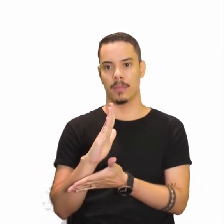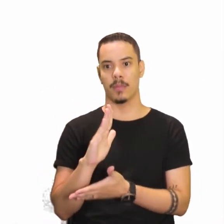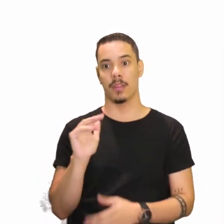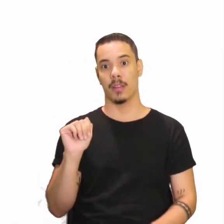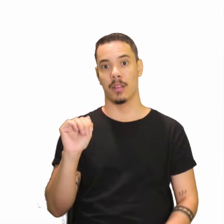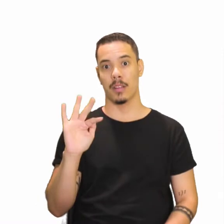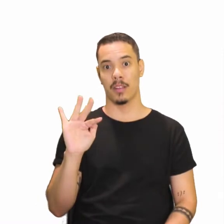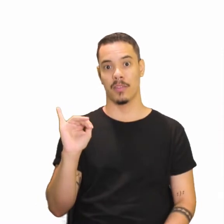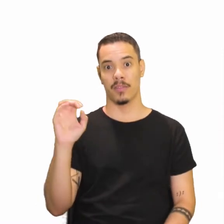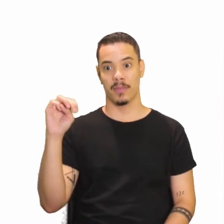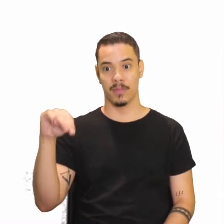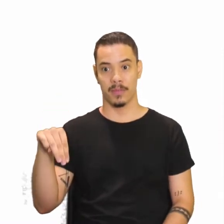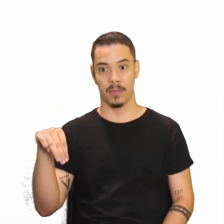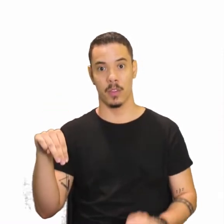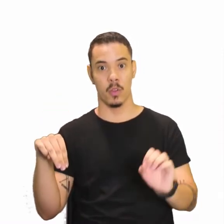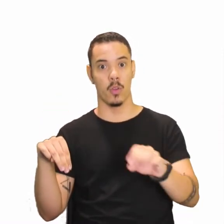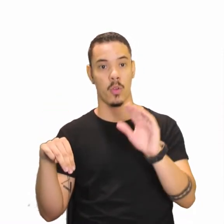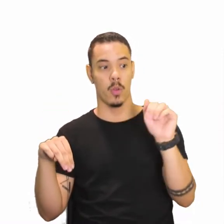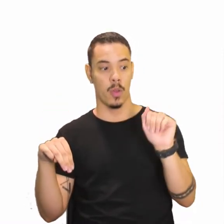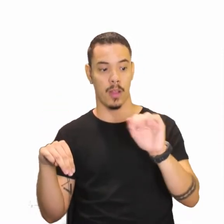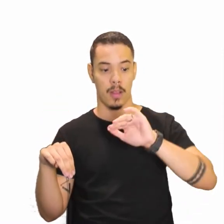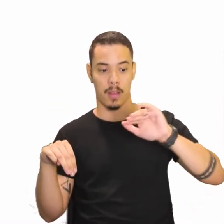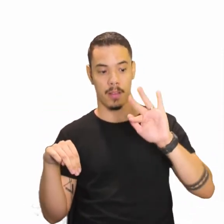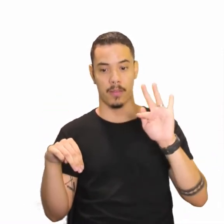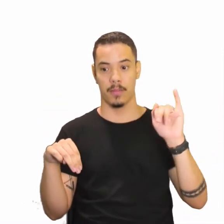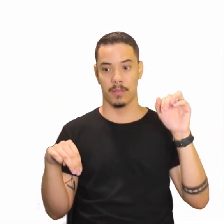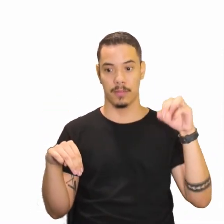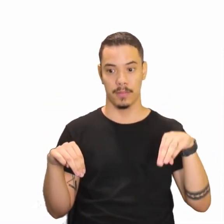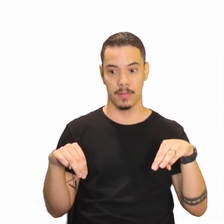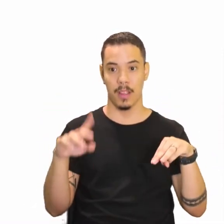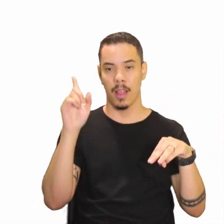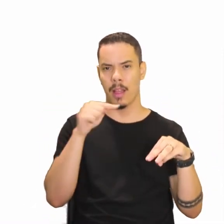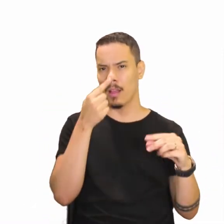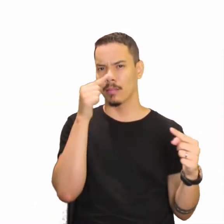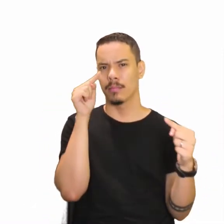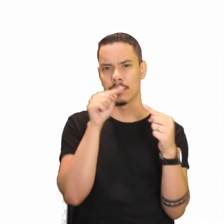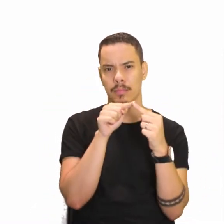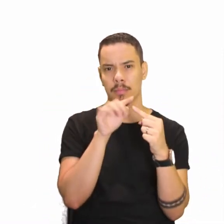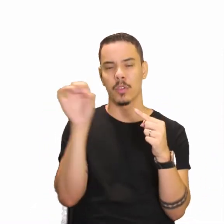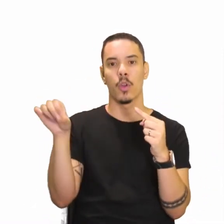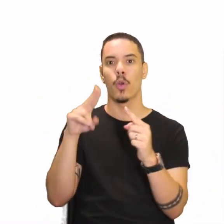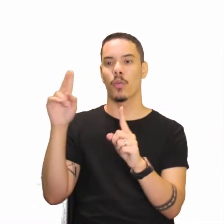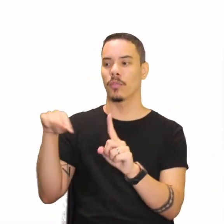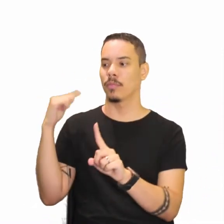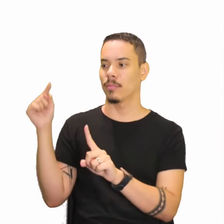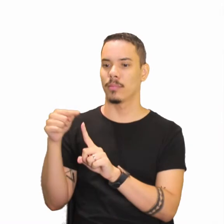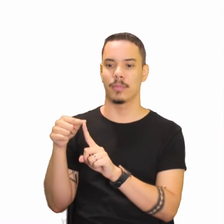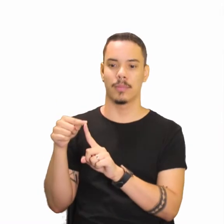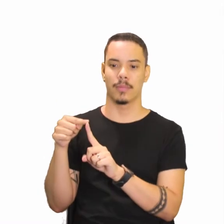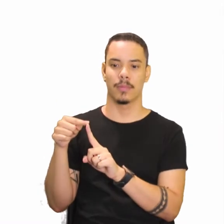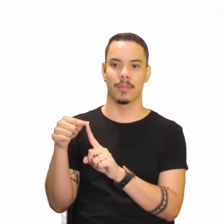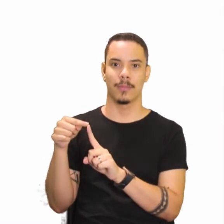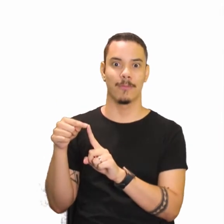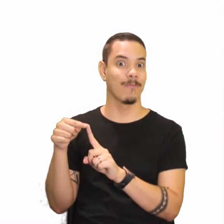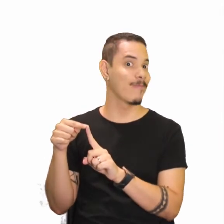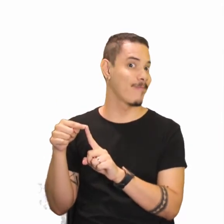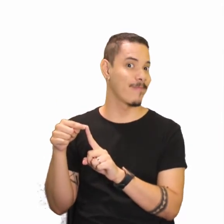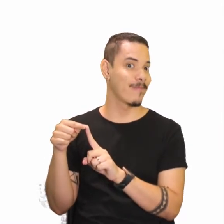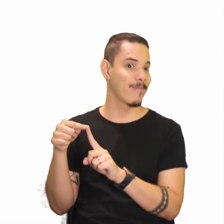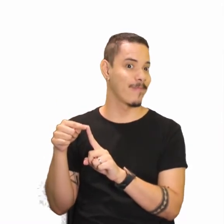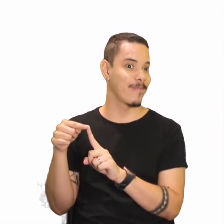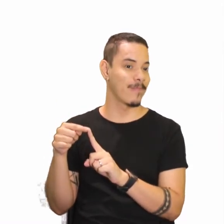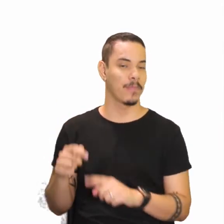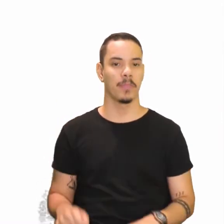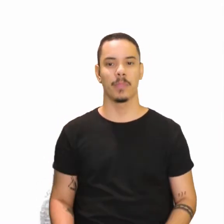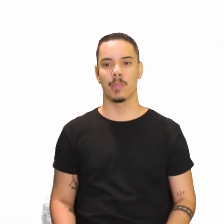aprovação. Esse daí é afinidade ou finalidade? E aí,